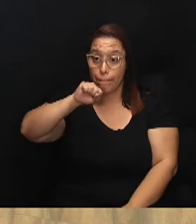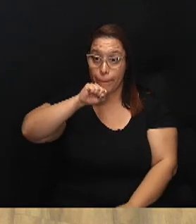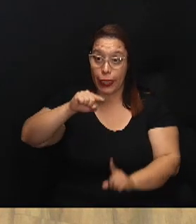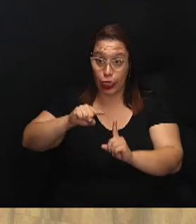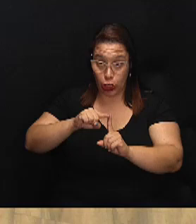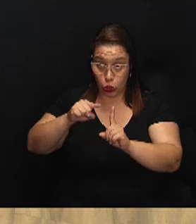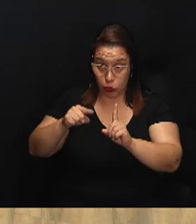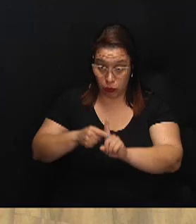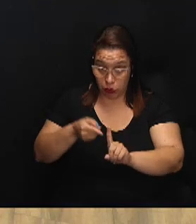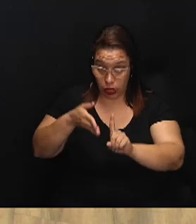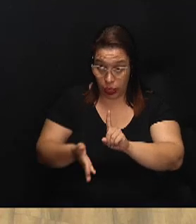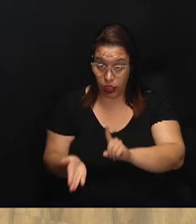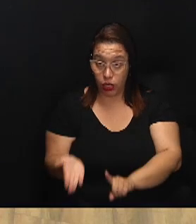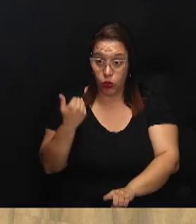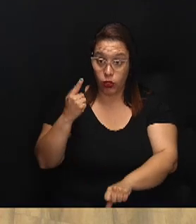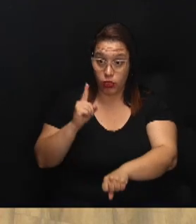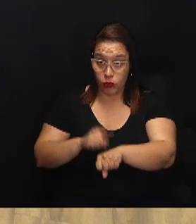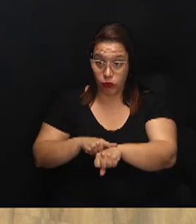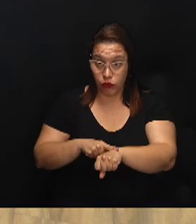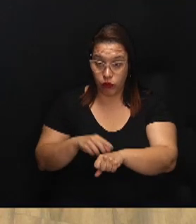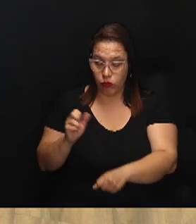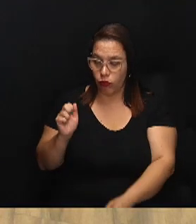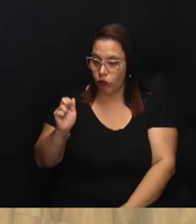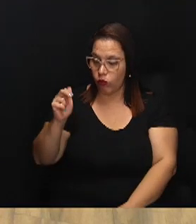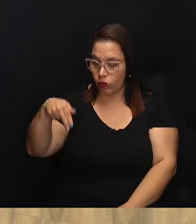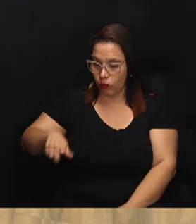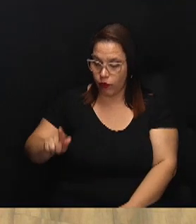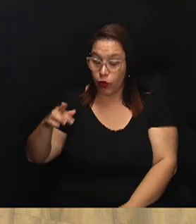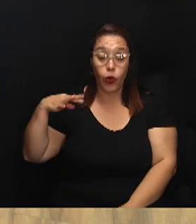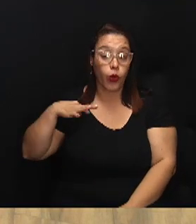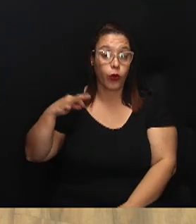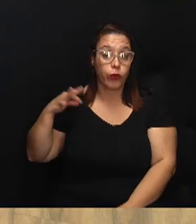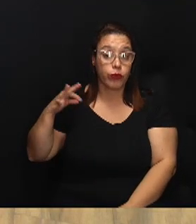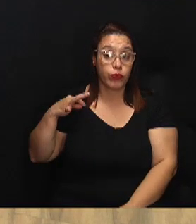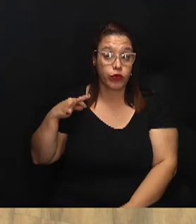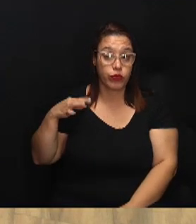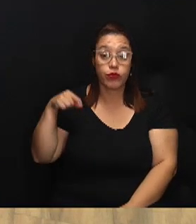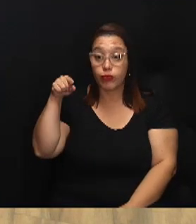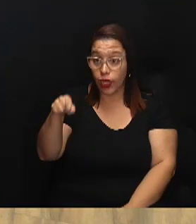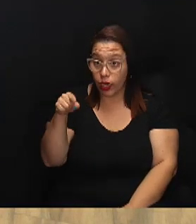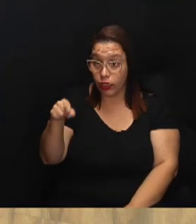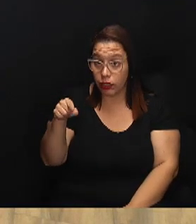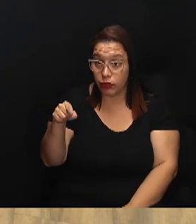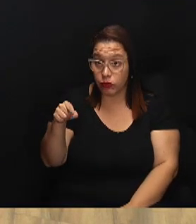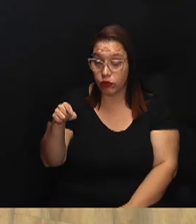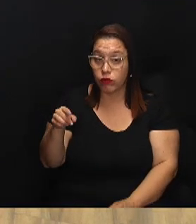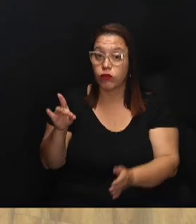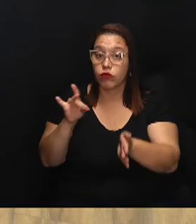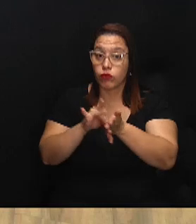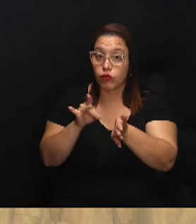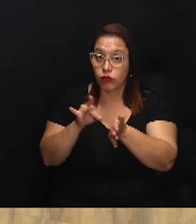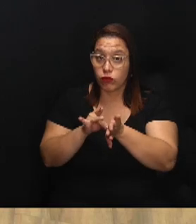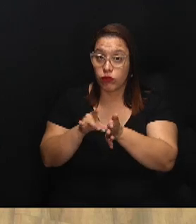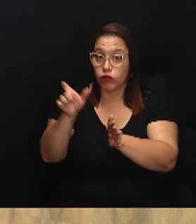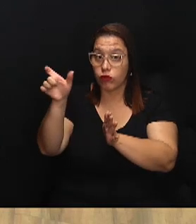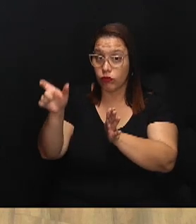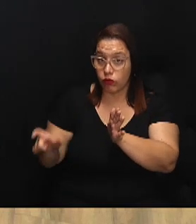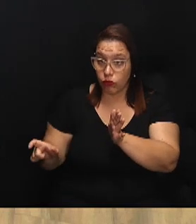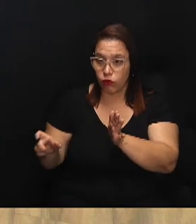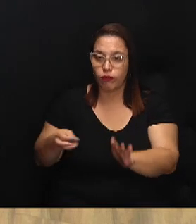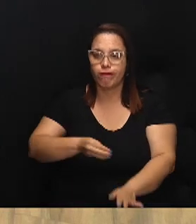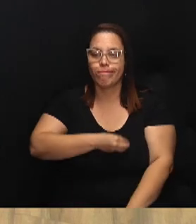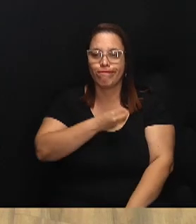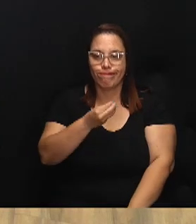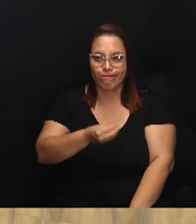é voluntária da ONG Prematuridade.com. Ela está aqui como, na verdade, uma personagem que viveu